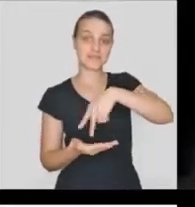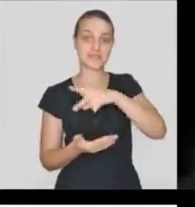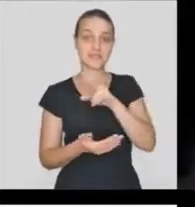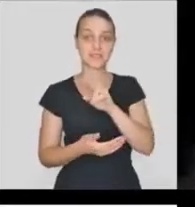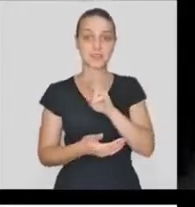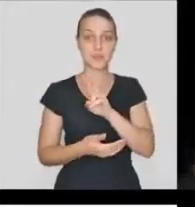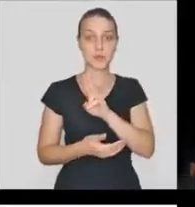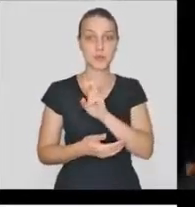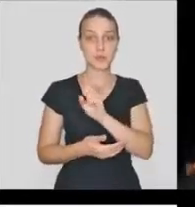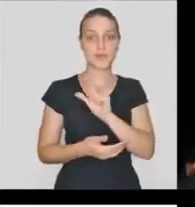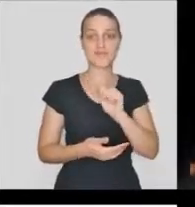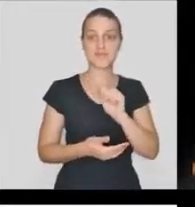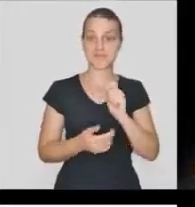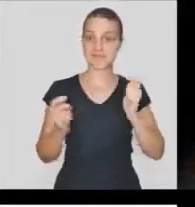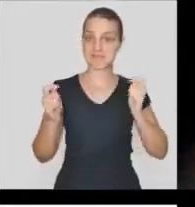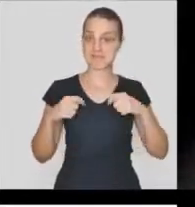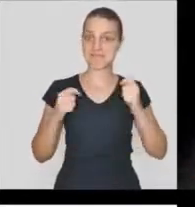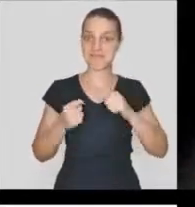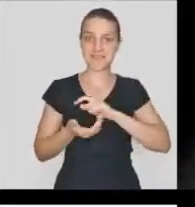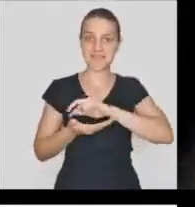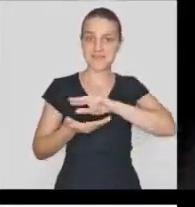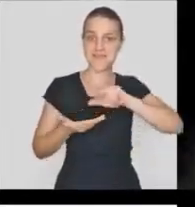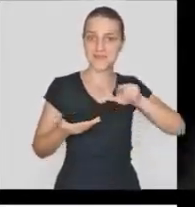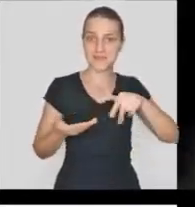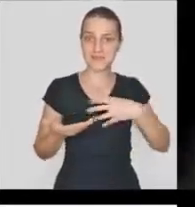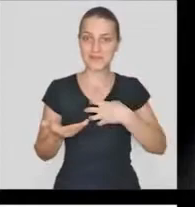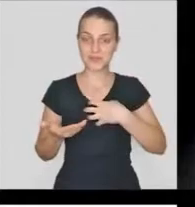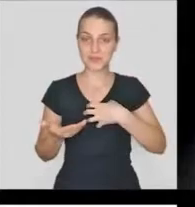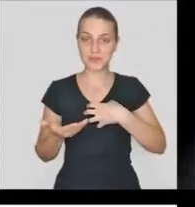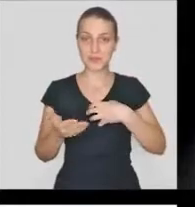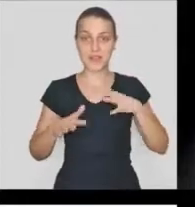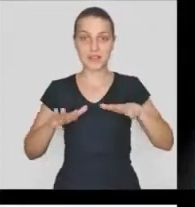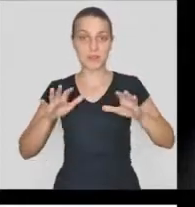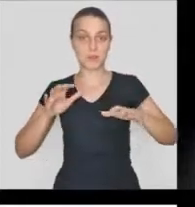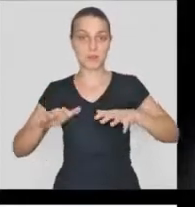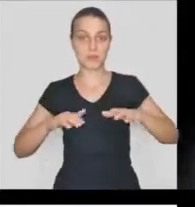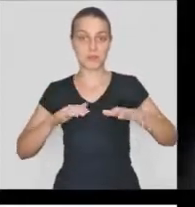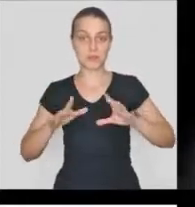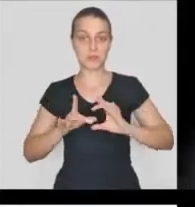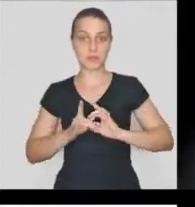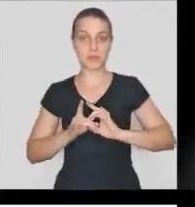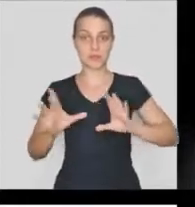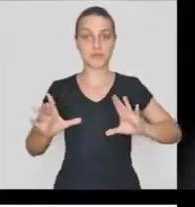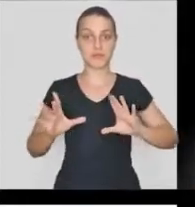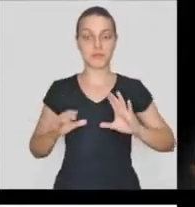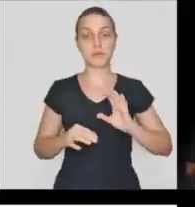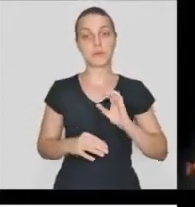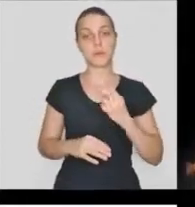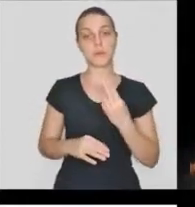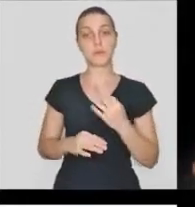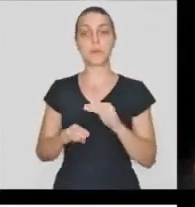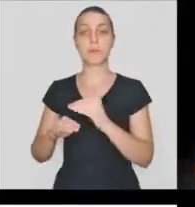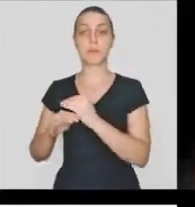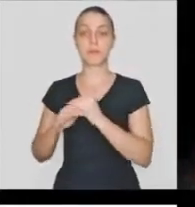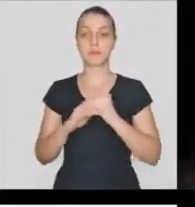danças participativas, elas geralmente têm movimentos livres ou padronizados, pode ser dos dois jeitos, a valsa é muito padronizada, não